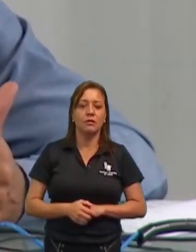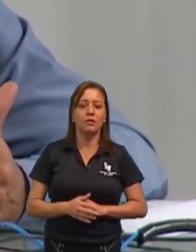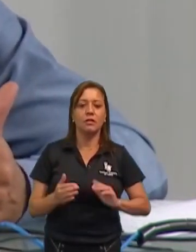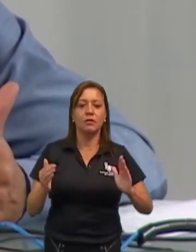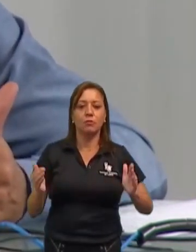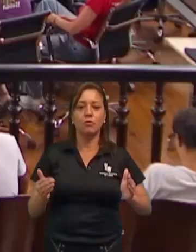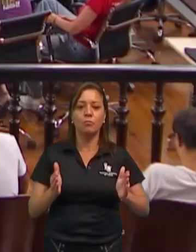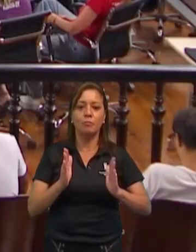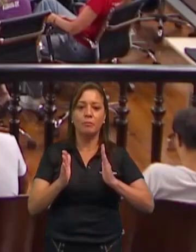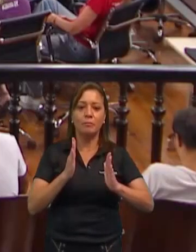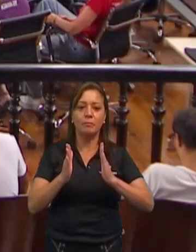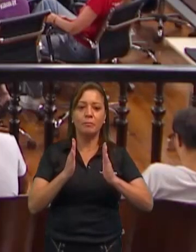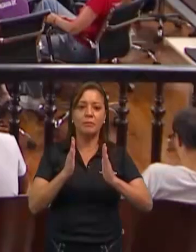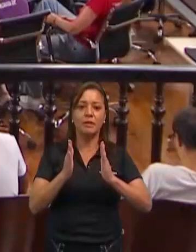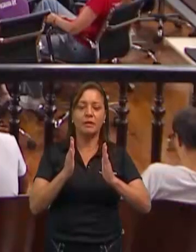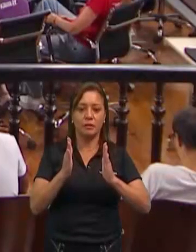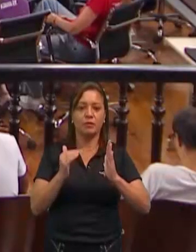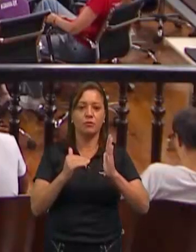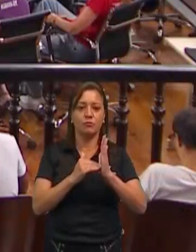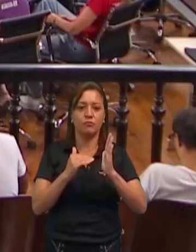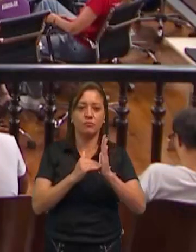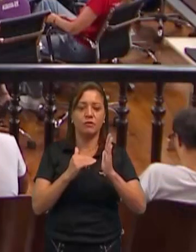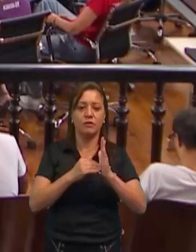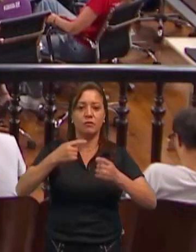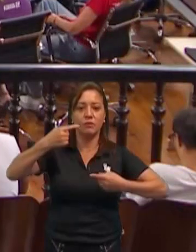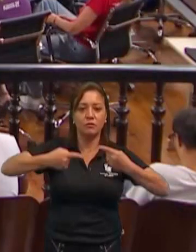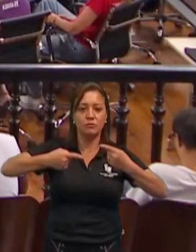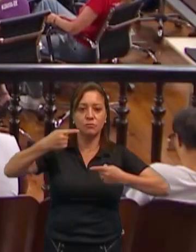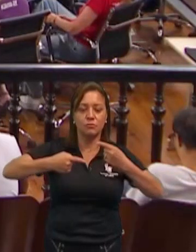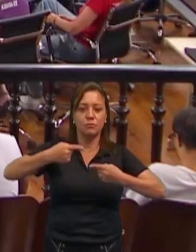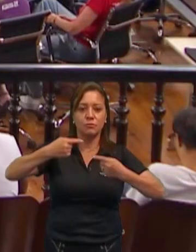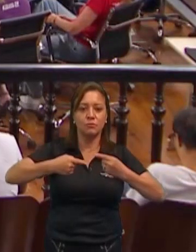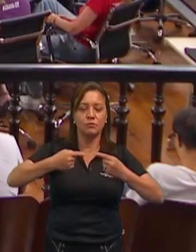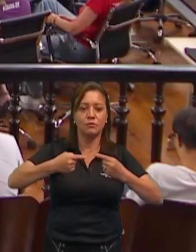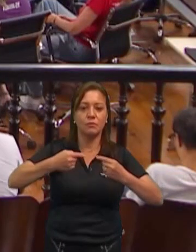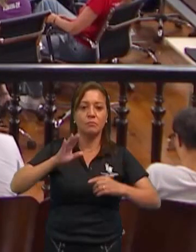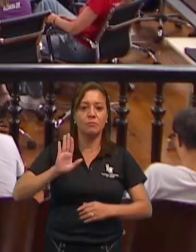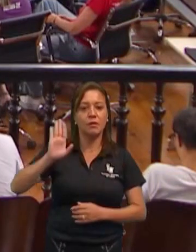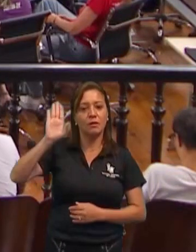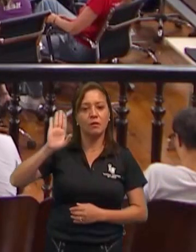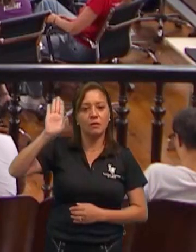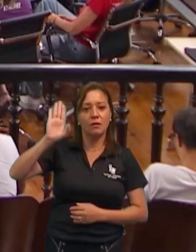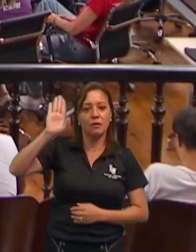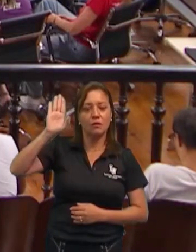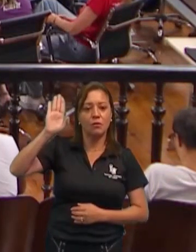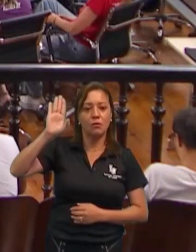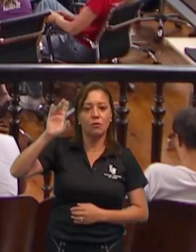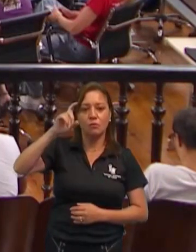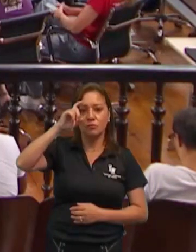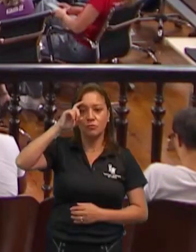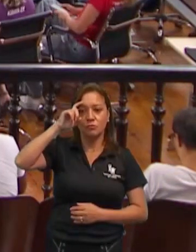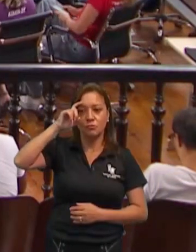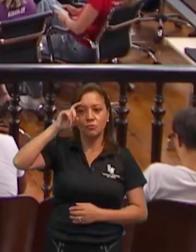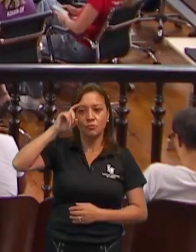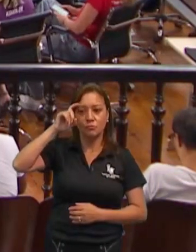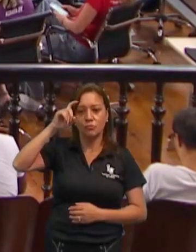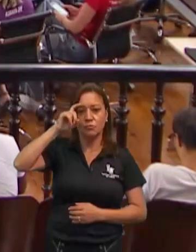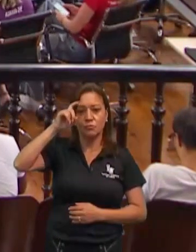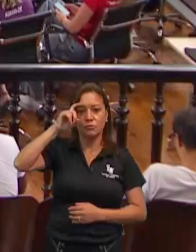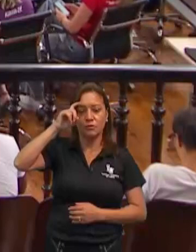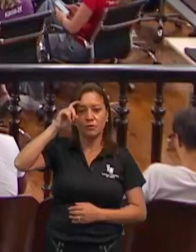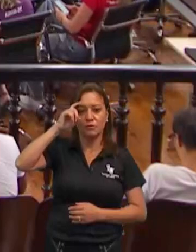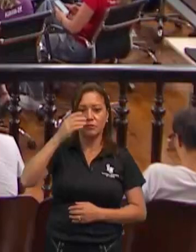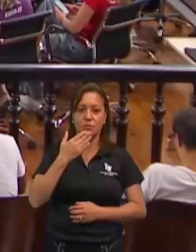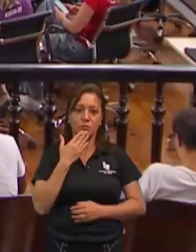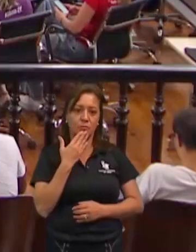o projeto está em discussão. Pela ordem, presidente. Pela ordem, vereador Juraci Schaefer. Essa palavra. Com a palavra, o